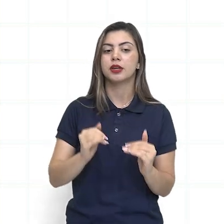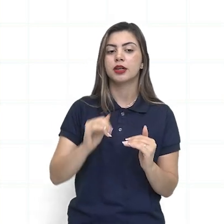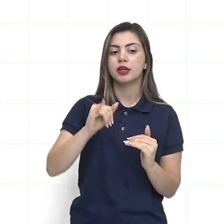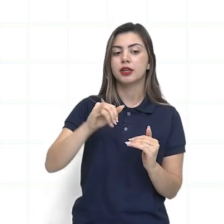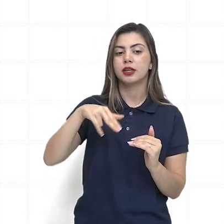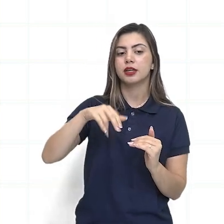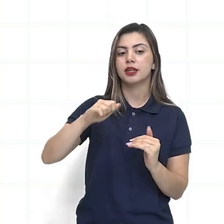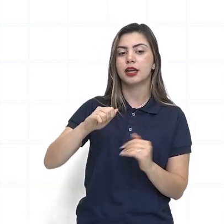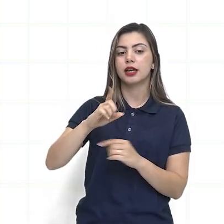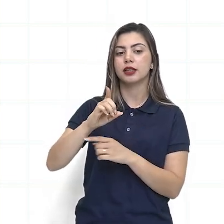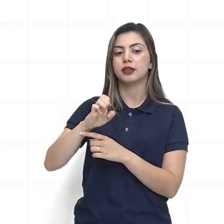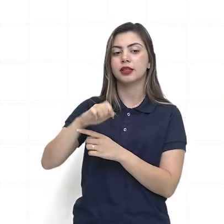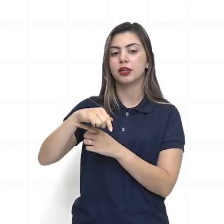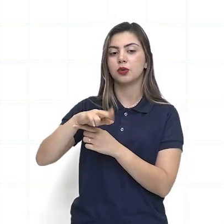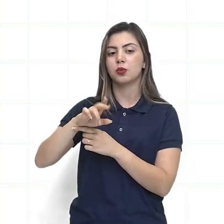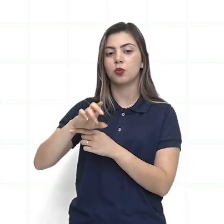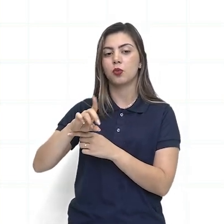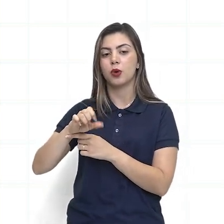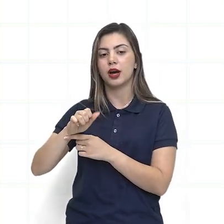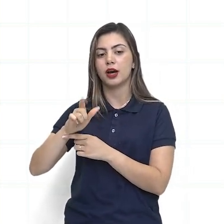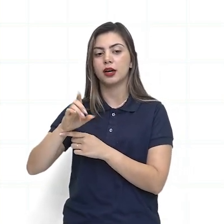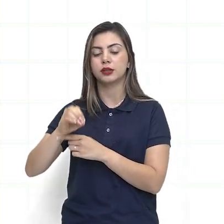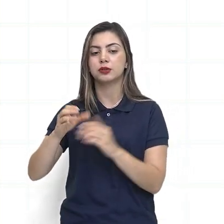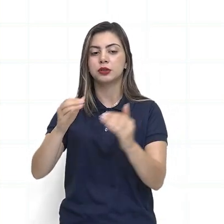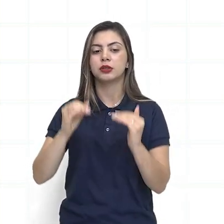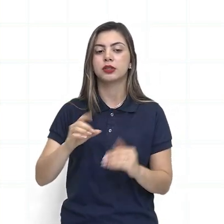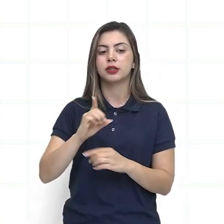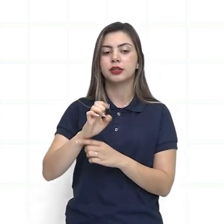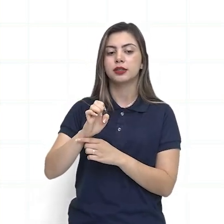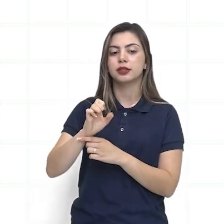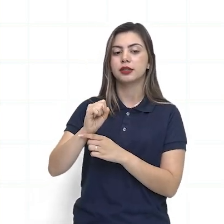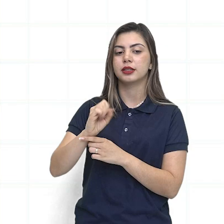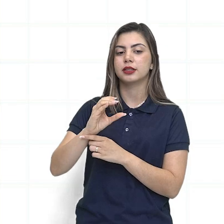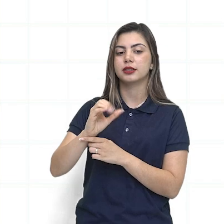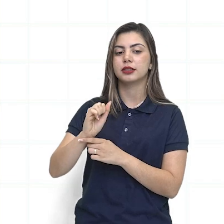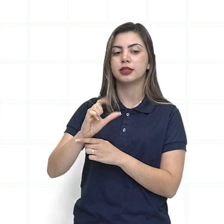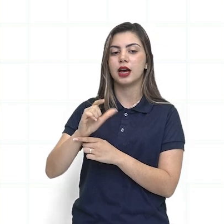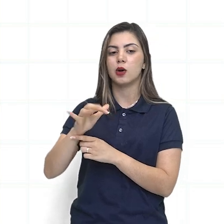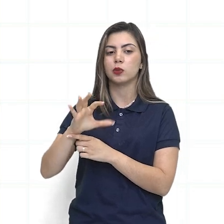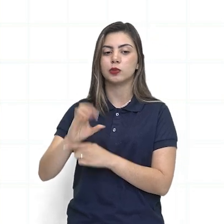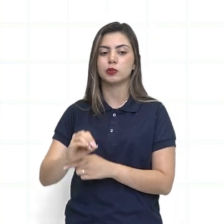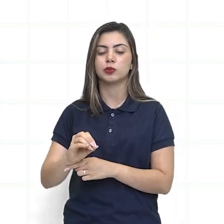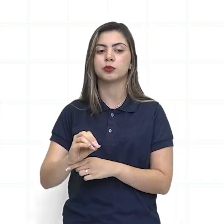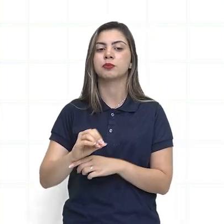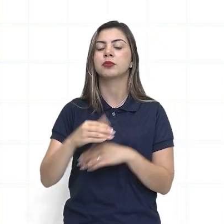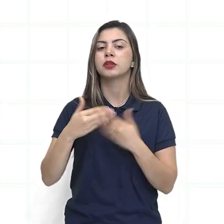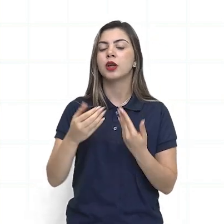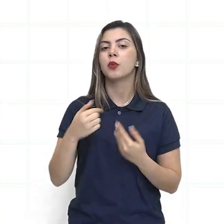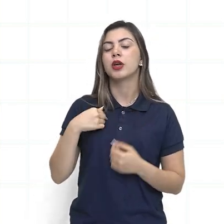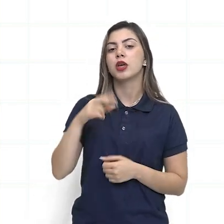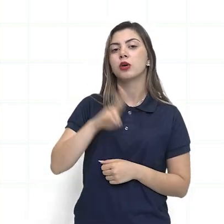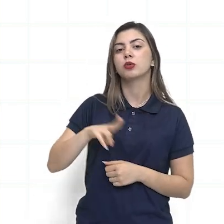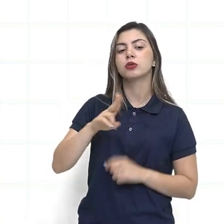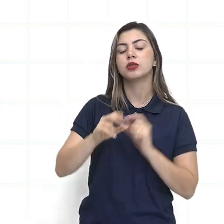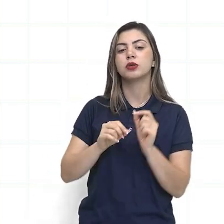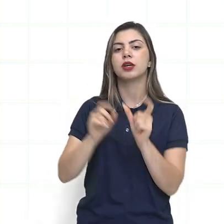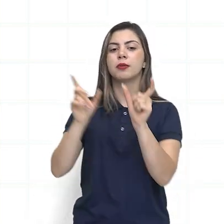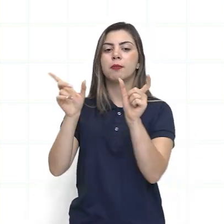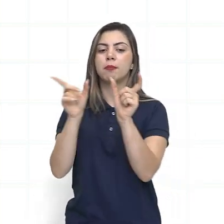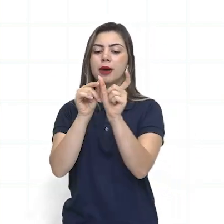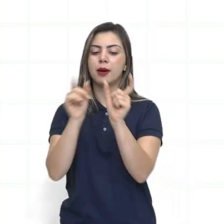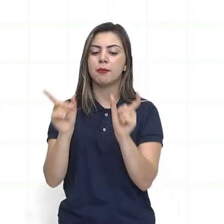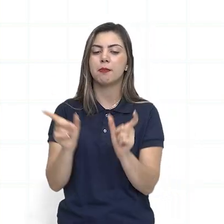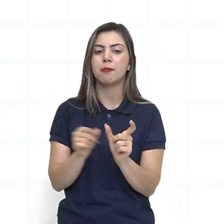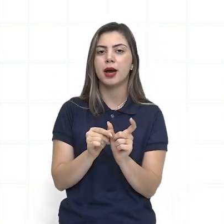palavra descalço. Utilizei na palavra infiel e na palavra inadequado o mesmo